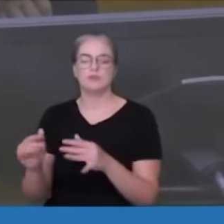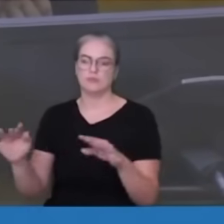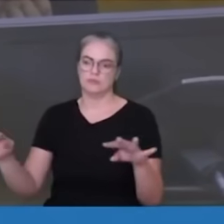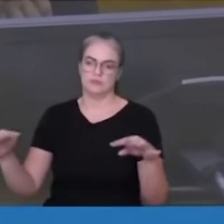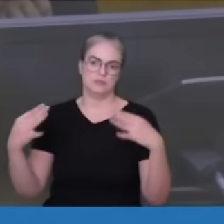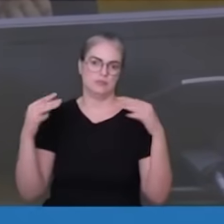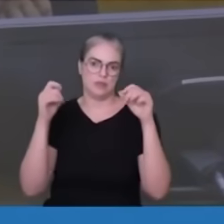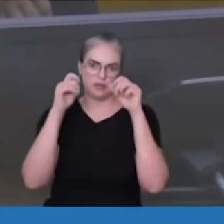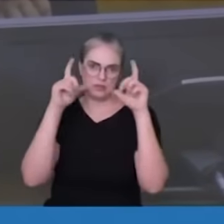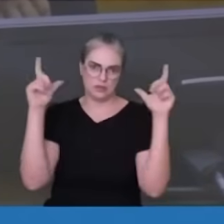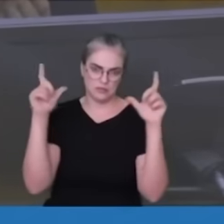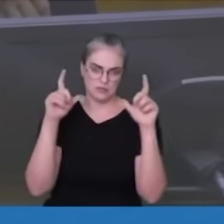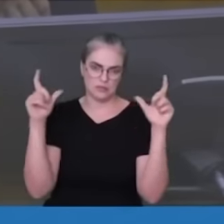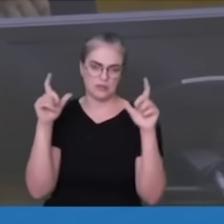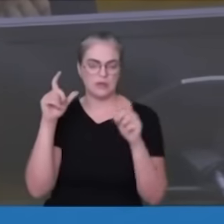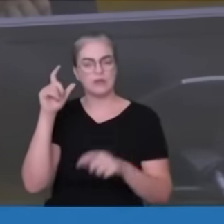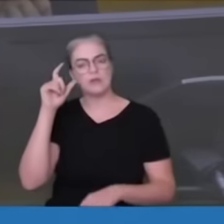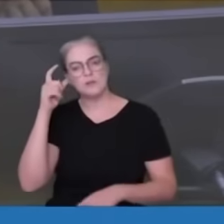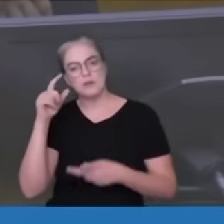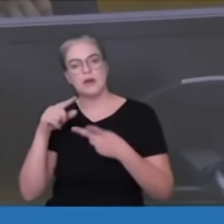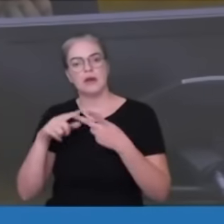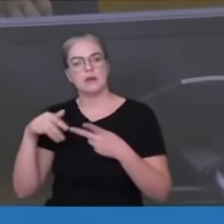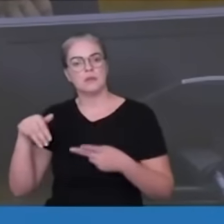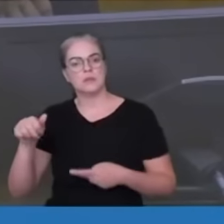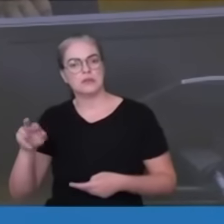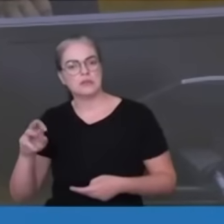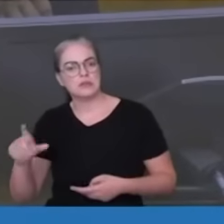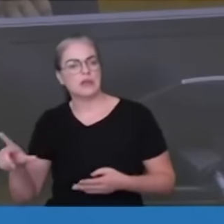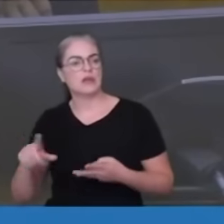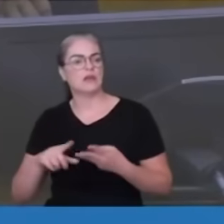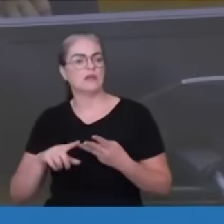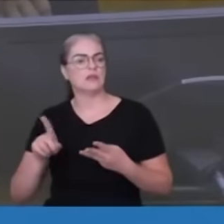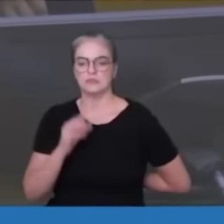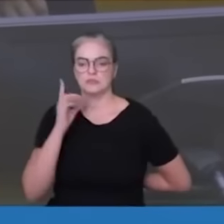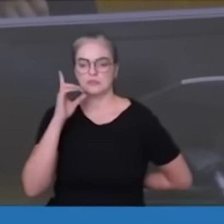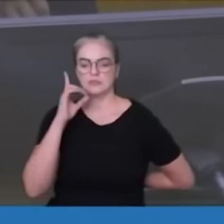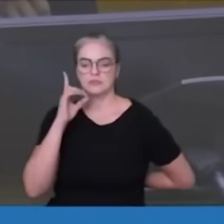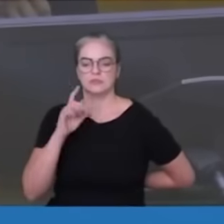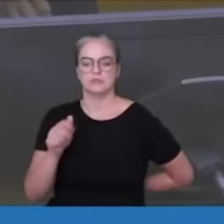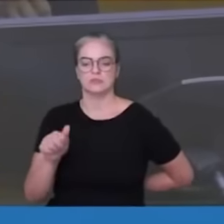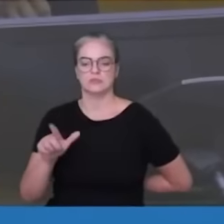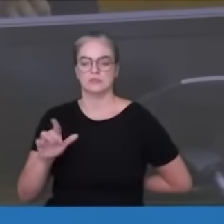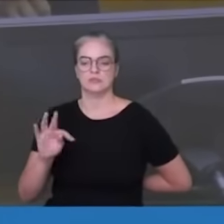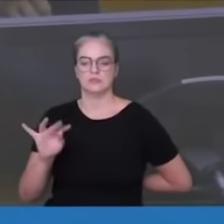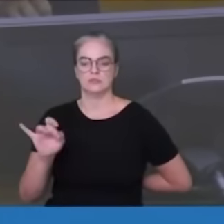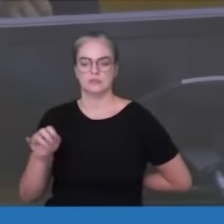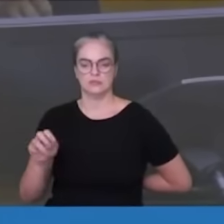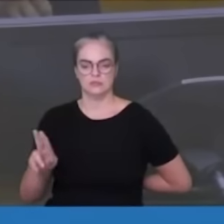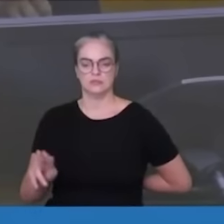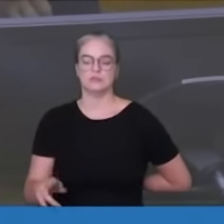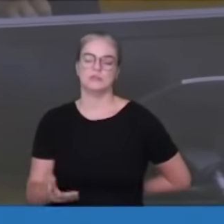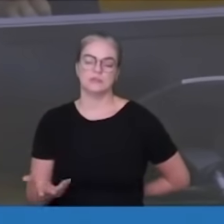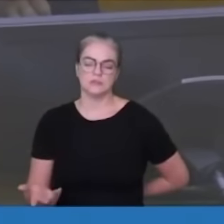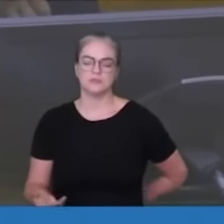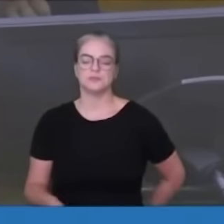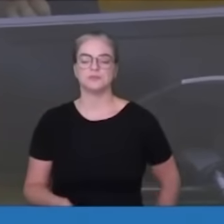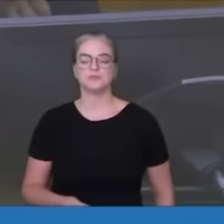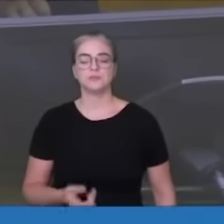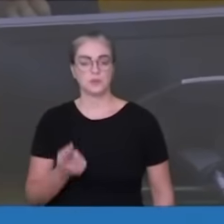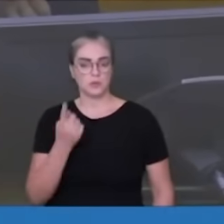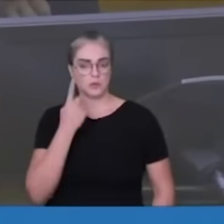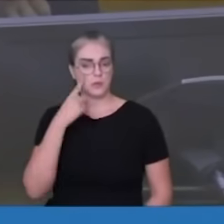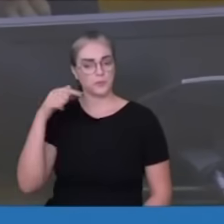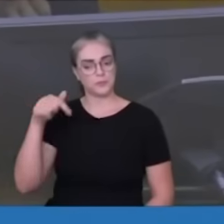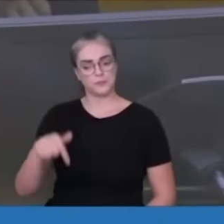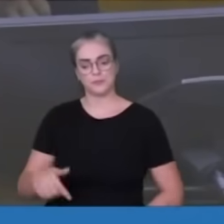senadora Damares Alves, do deputado Zeca Dirceu. Bom, essa sessão do Congresso Nacional é